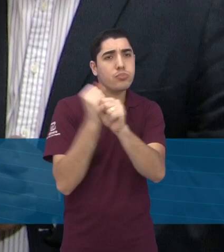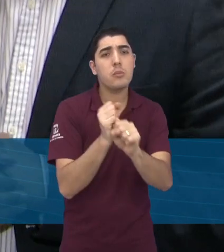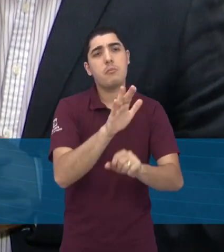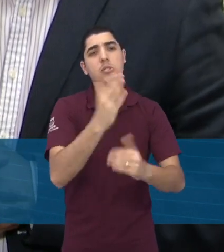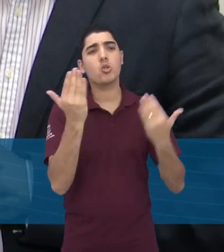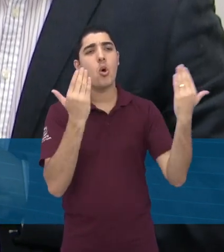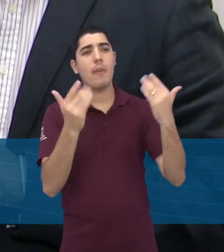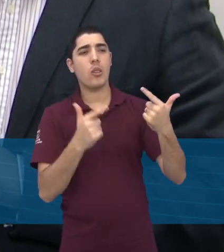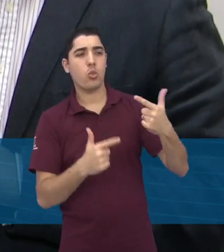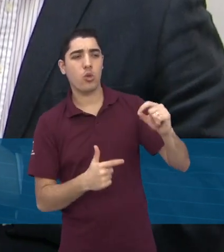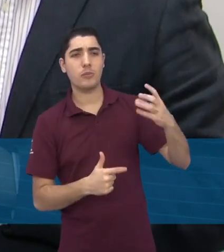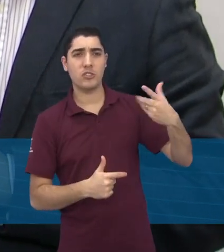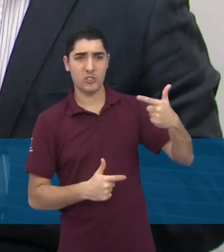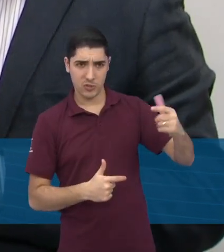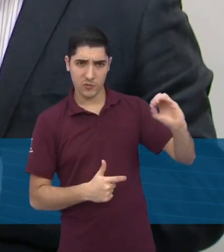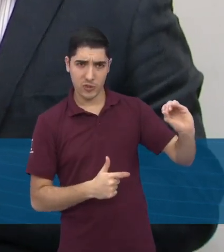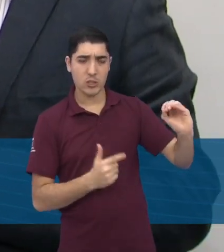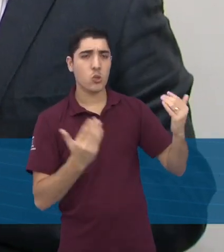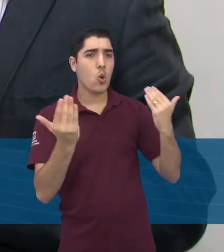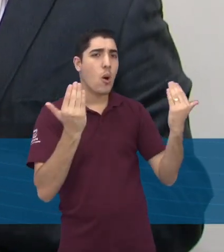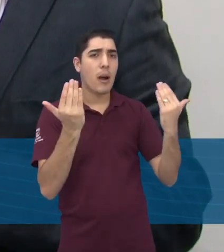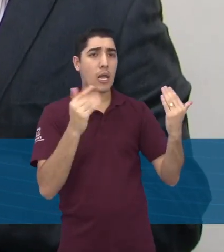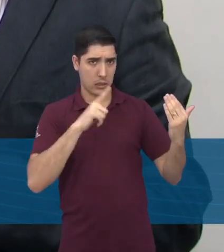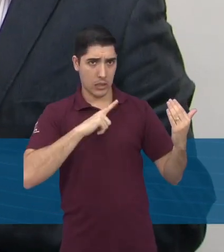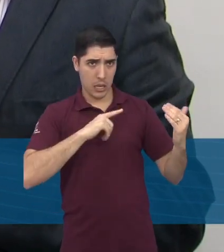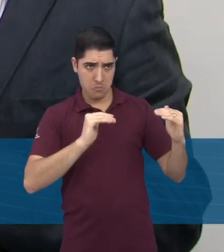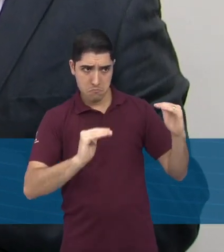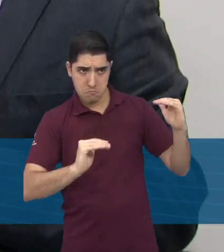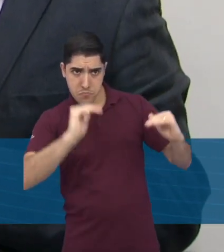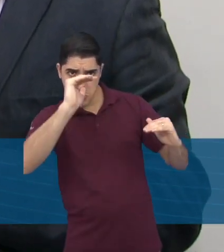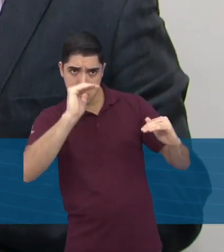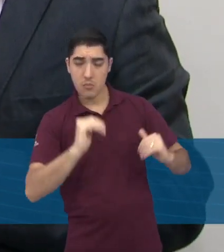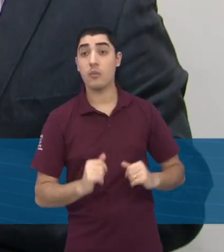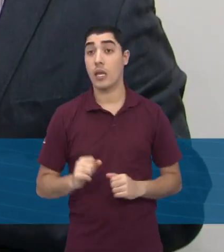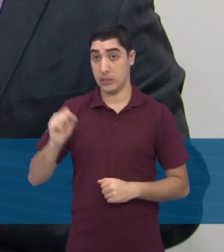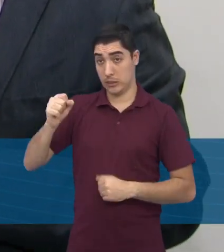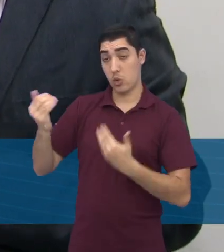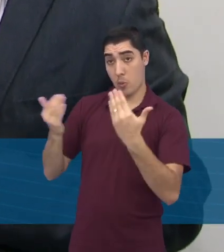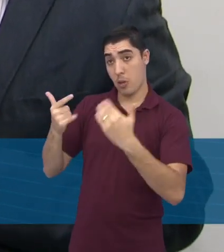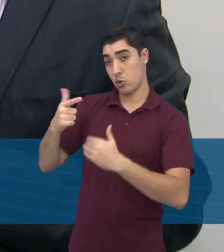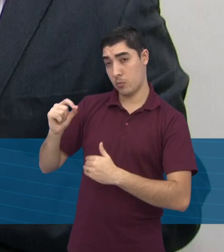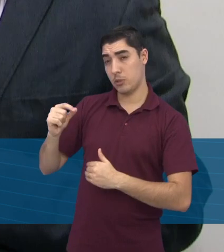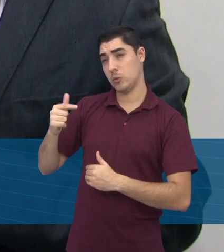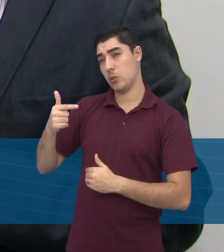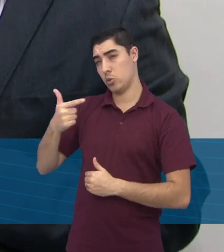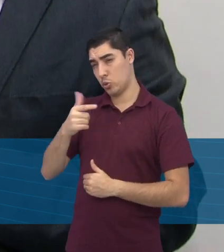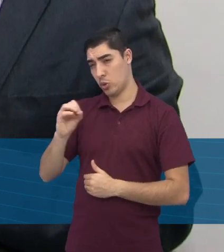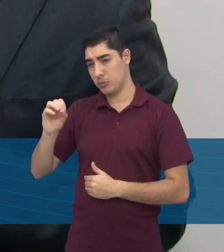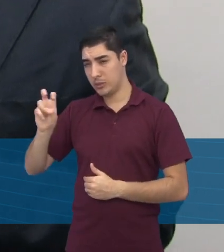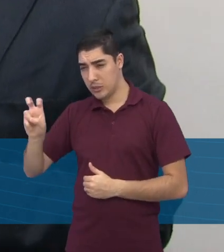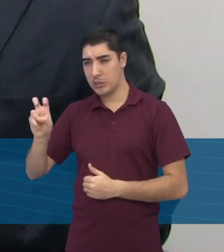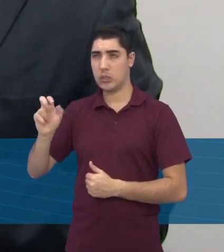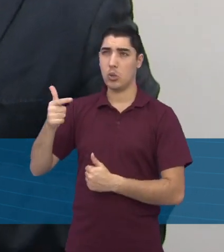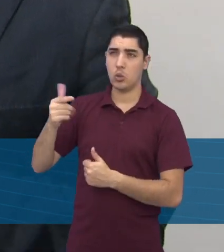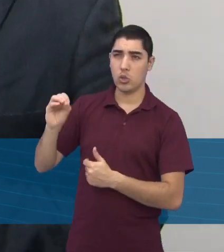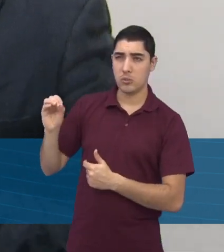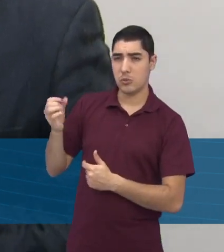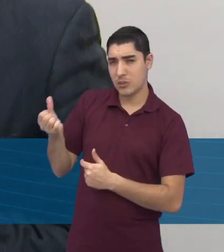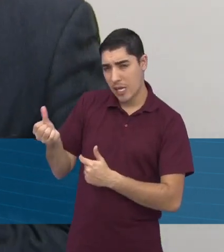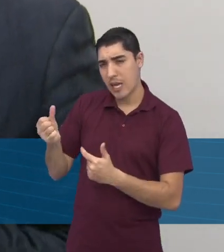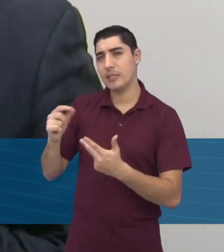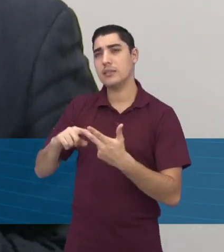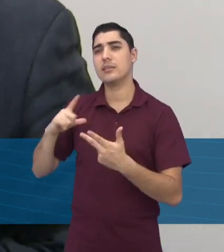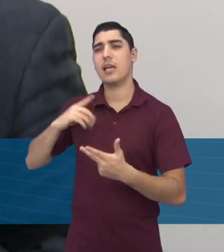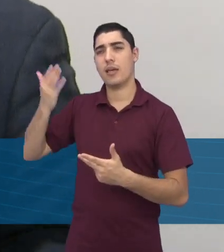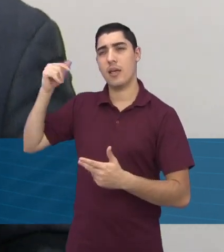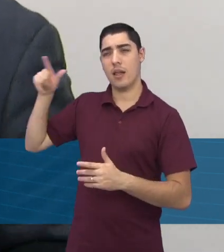em 2020. Qual é esse comparativo? É um comparativo muito interessante, positivo para esse público, né? Em 2005, 2006, pelos dados da